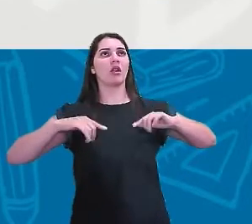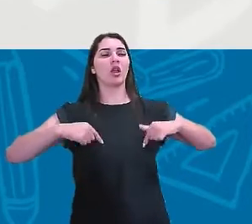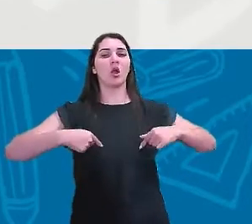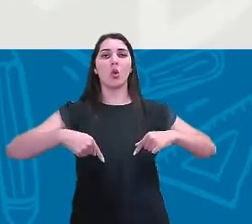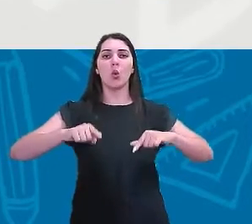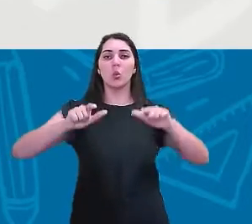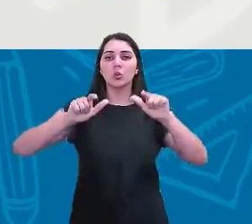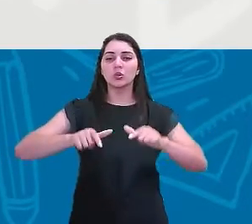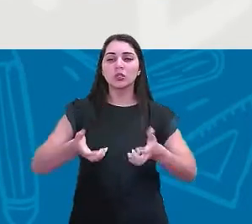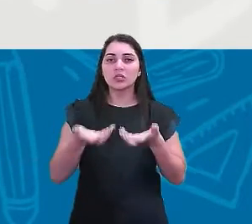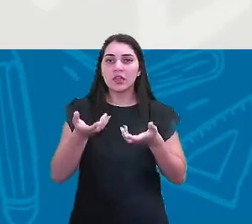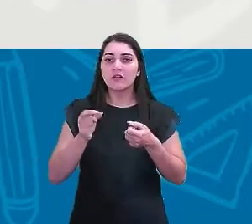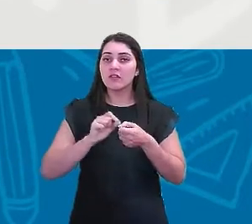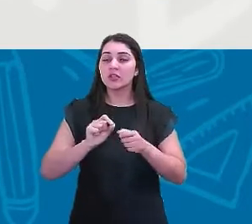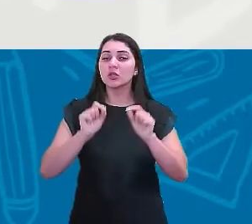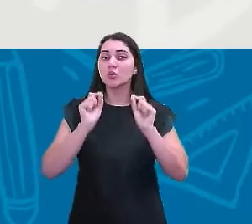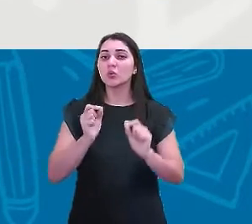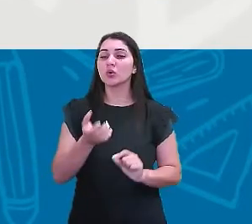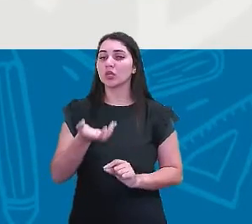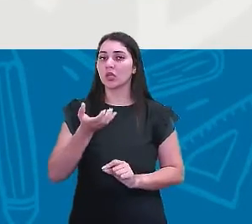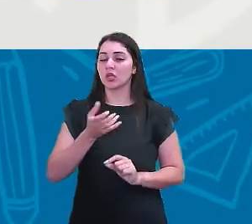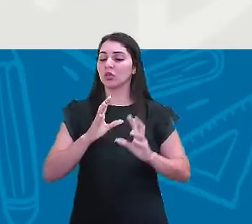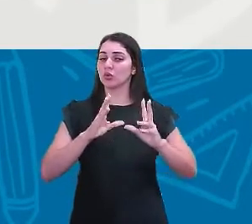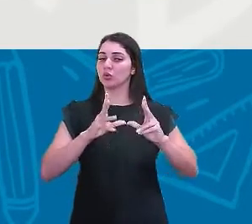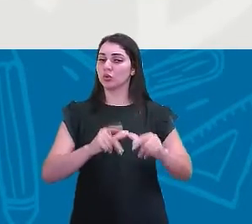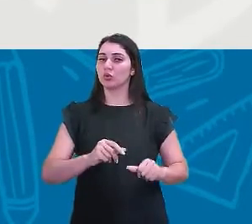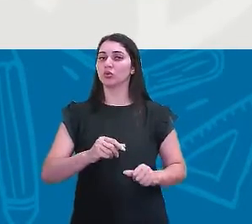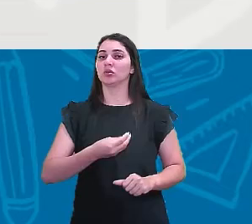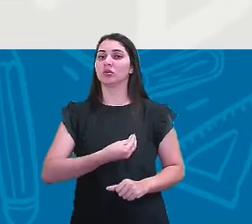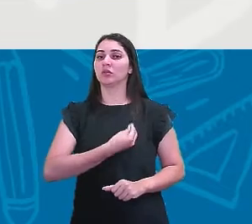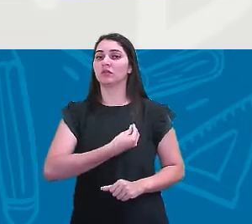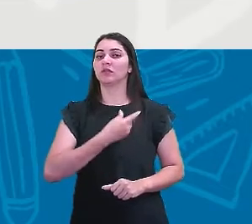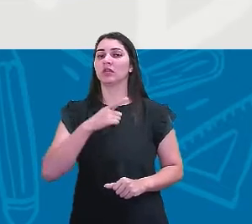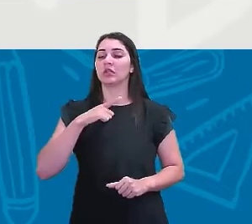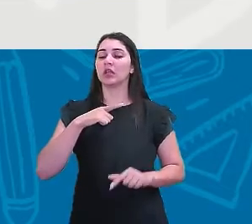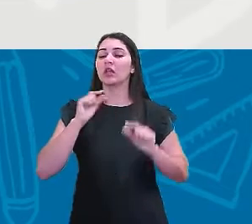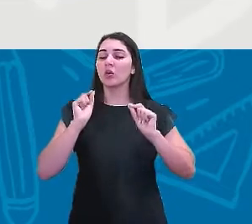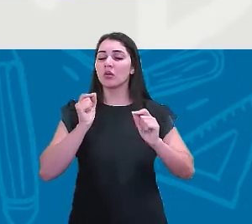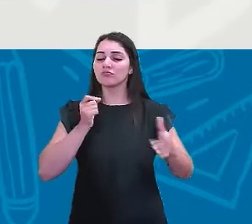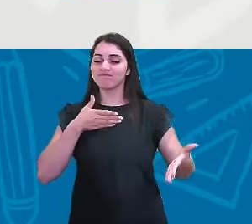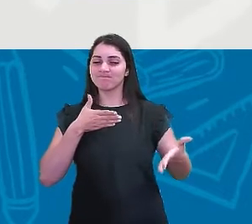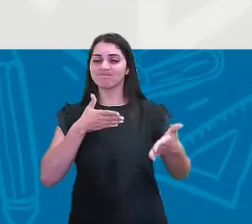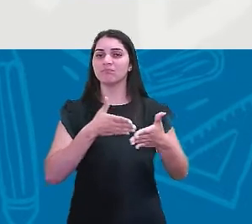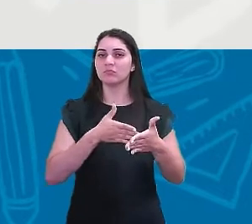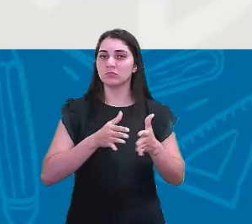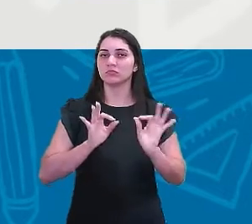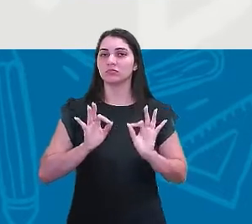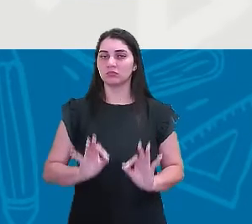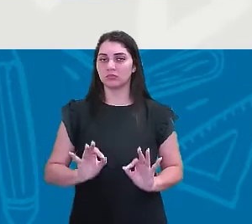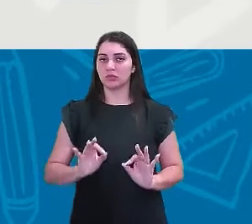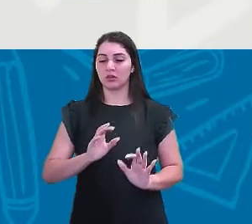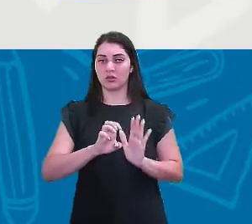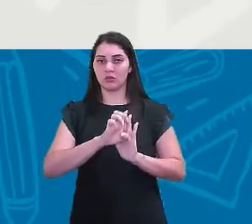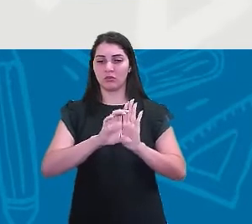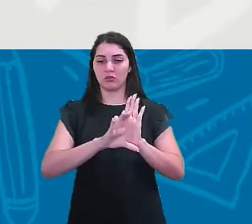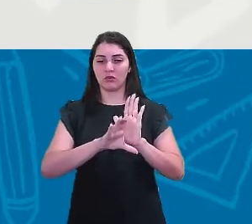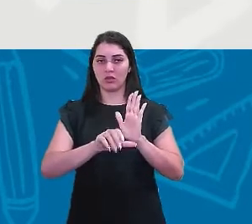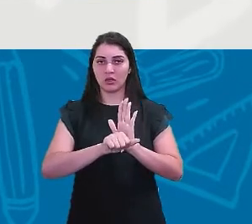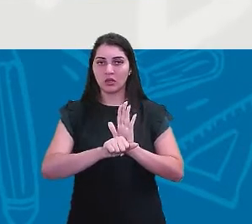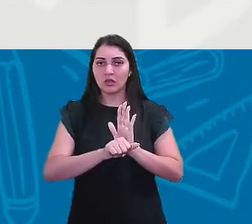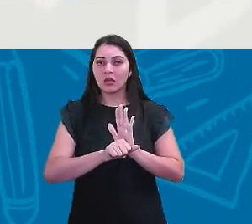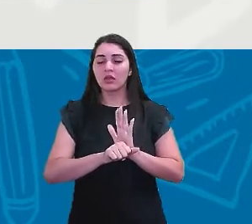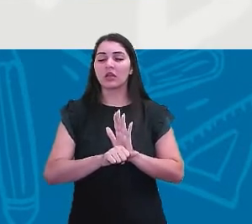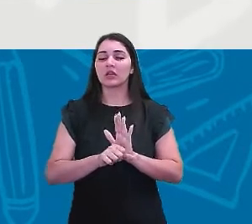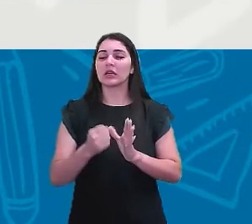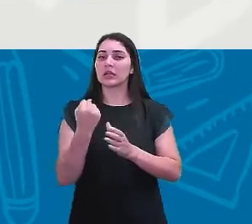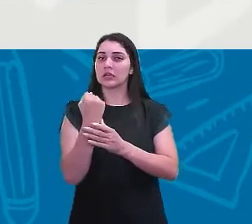quiser e fazendo o que quer. Não. Tudo na vida existe um limite, tá bom? O ECA garante que ninguém